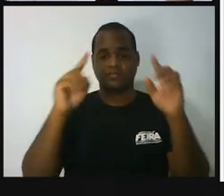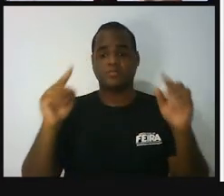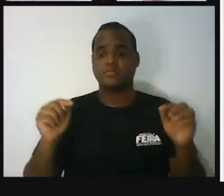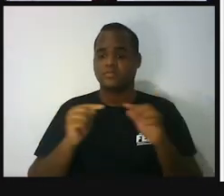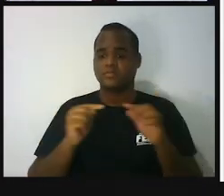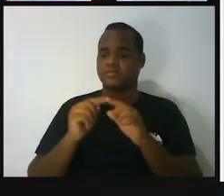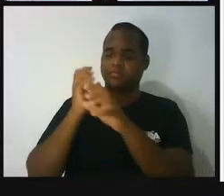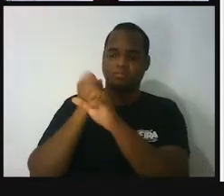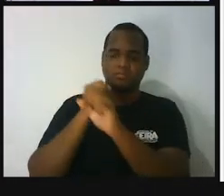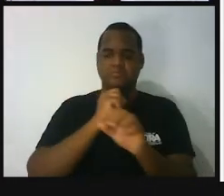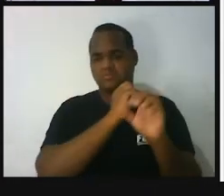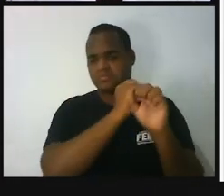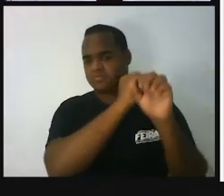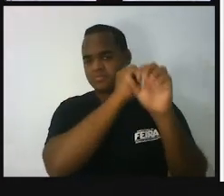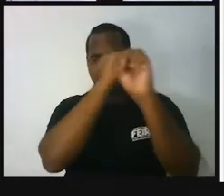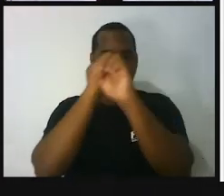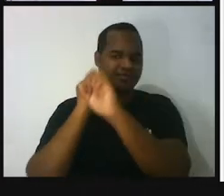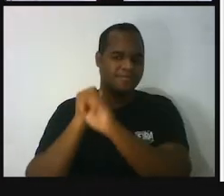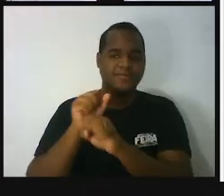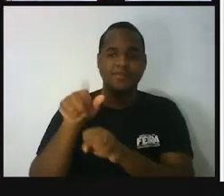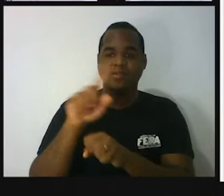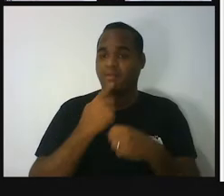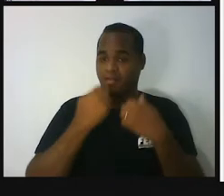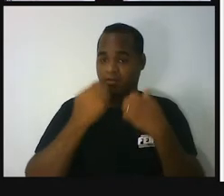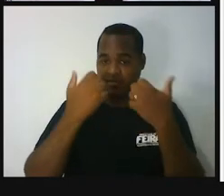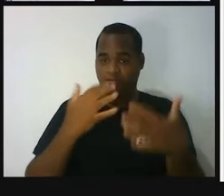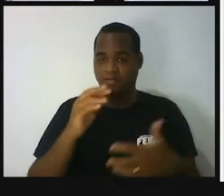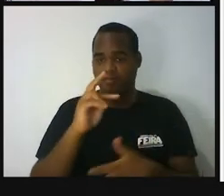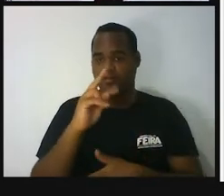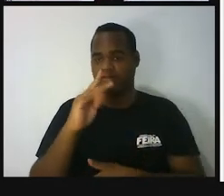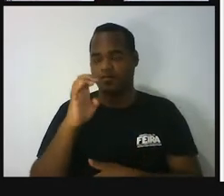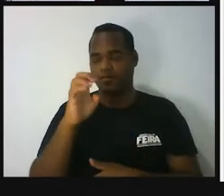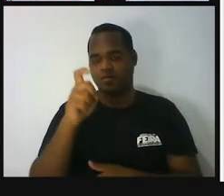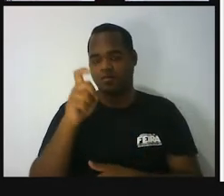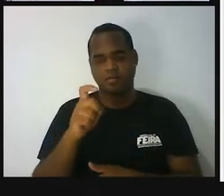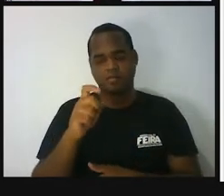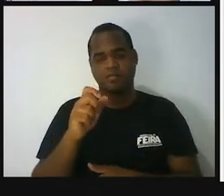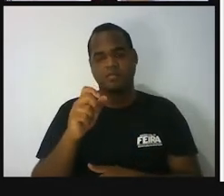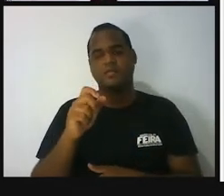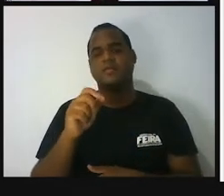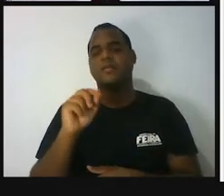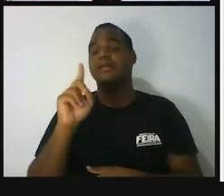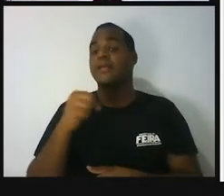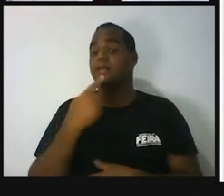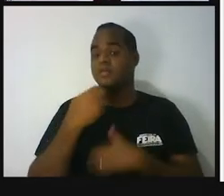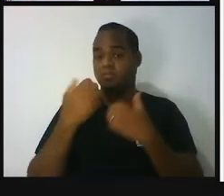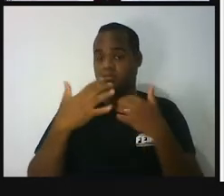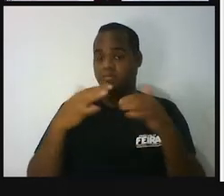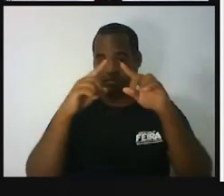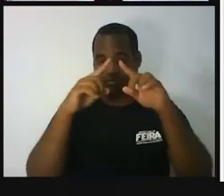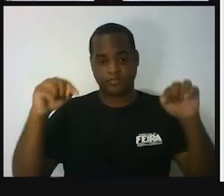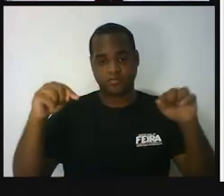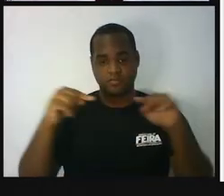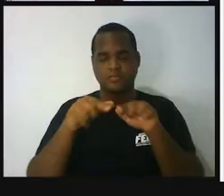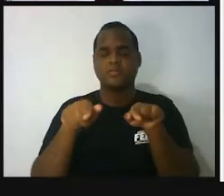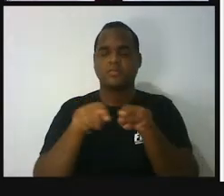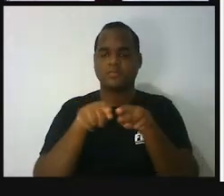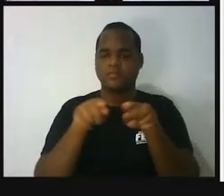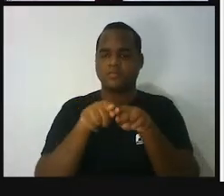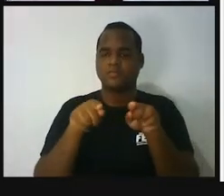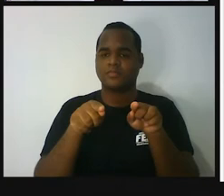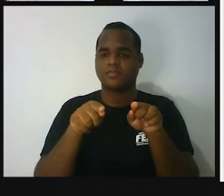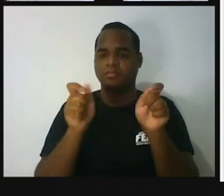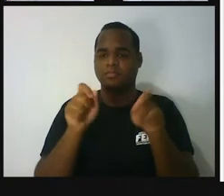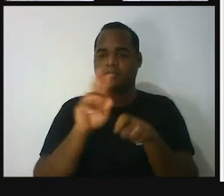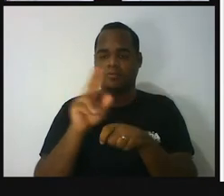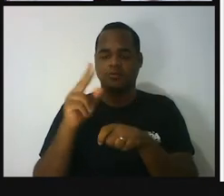porque esses polígonos que a gente está falando, esse hexágono construído aqui e o quadrado, são chamados